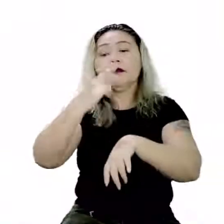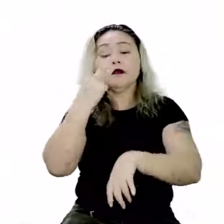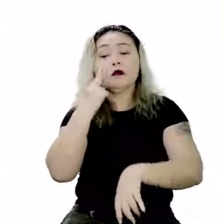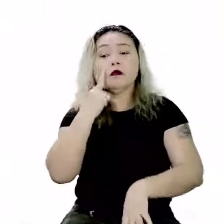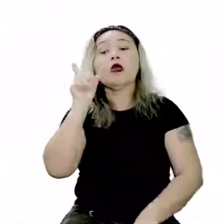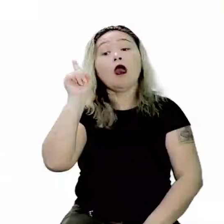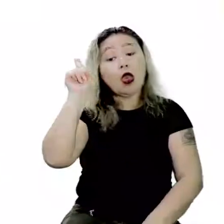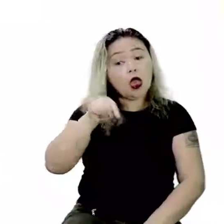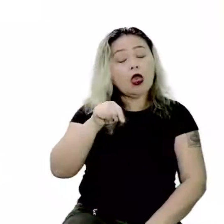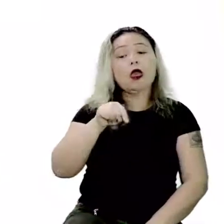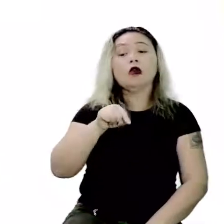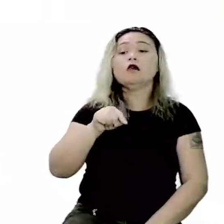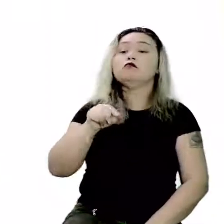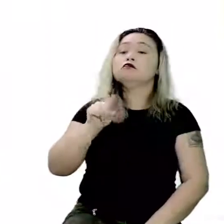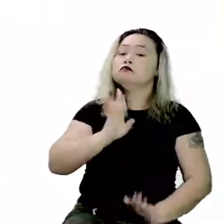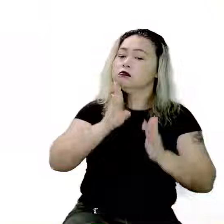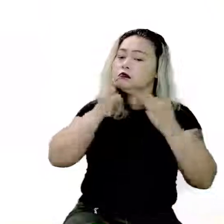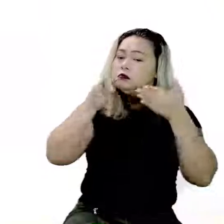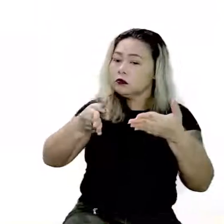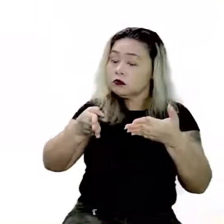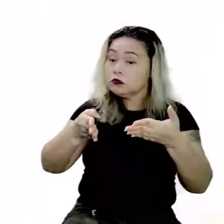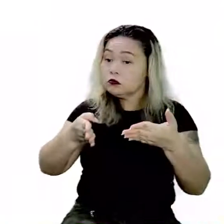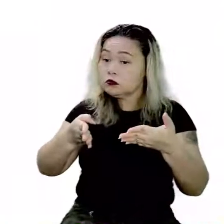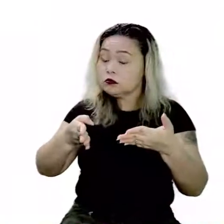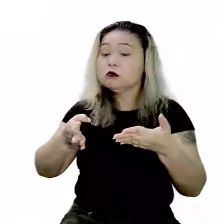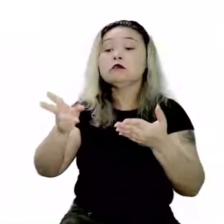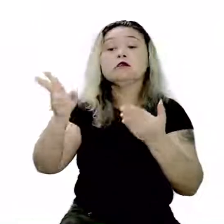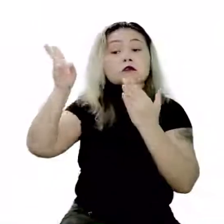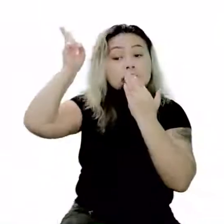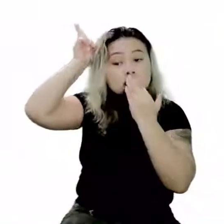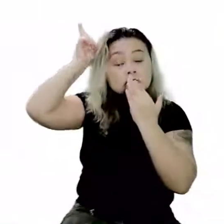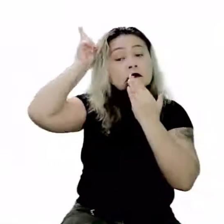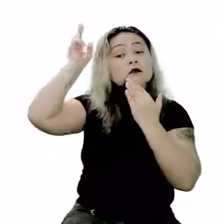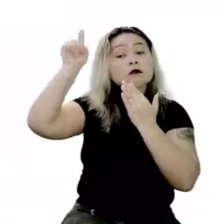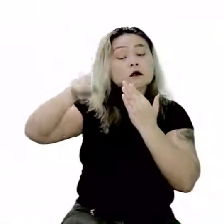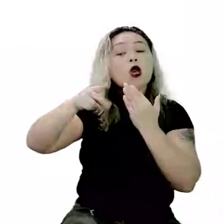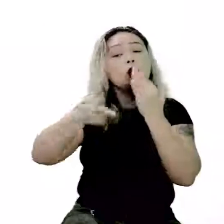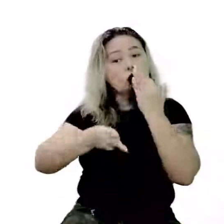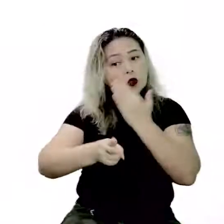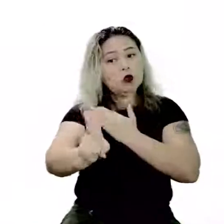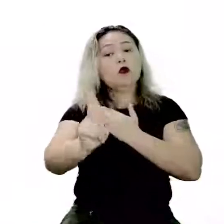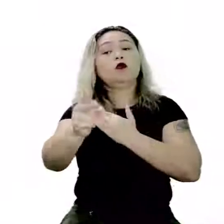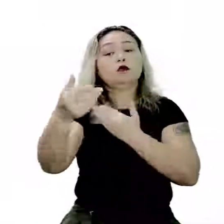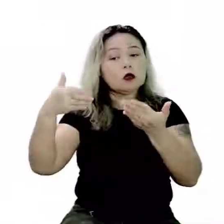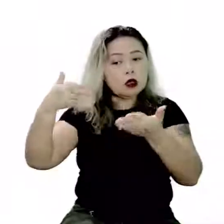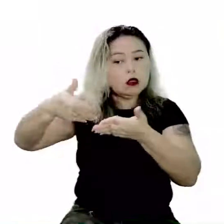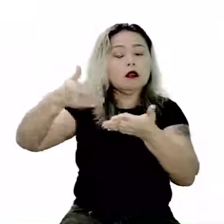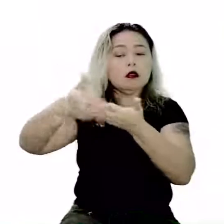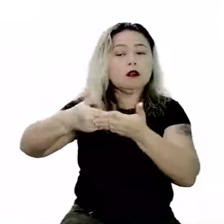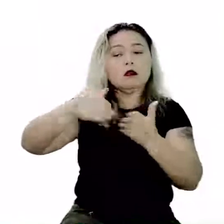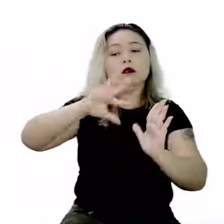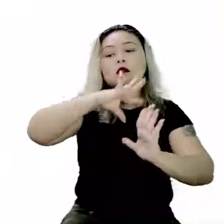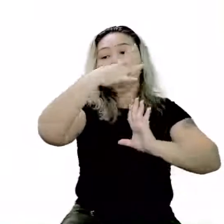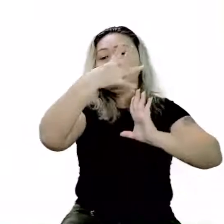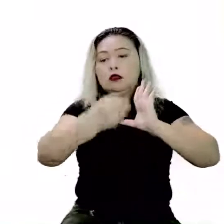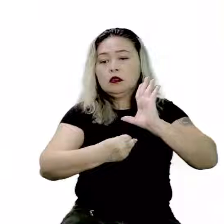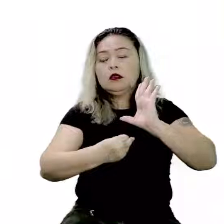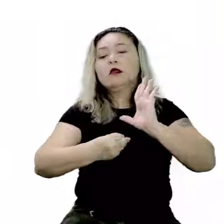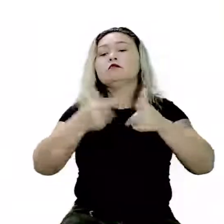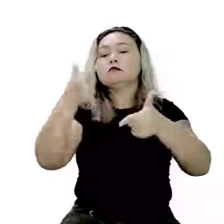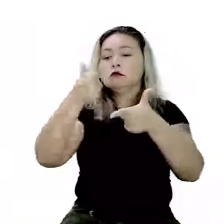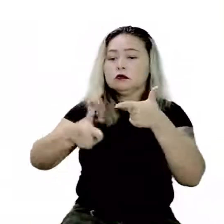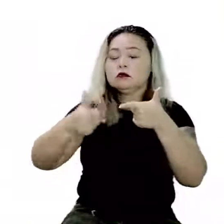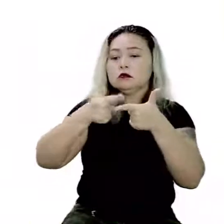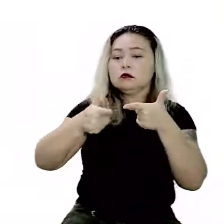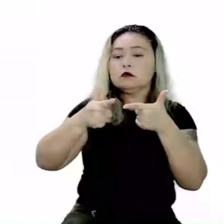a questão indígena. Foi e continua sendo na Amazônia inteira um